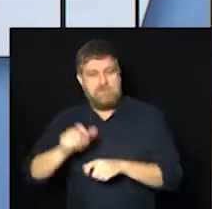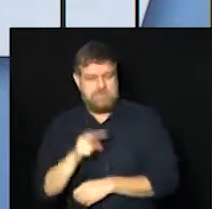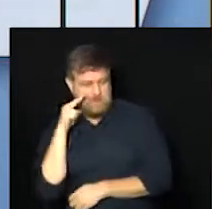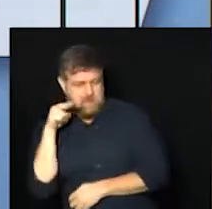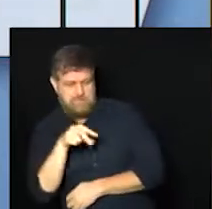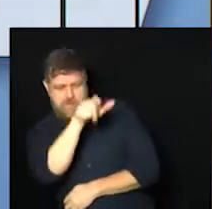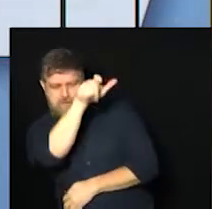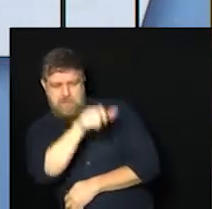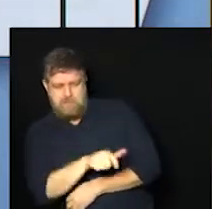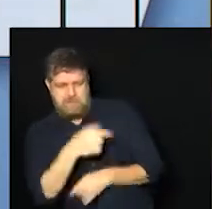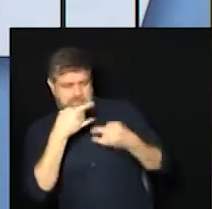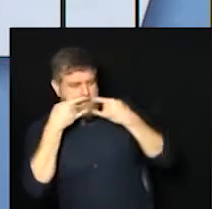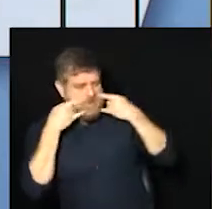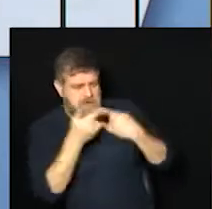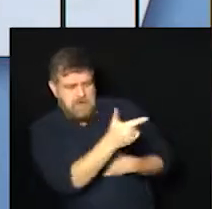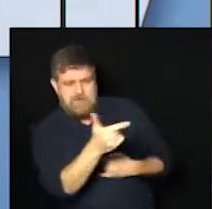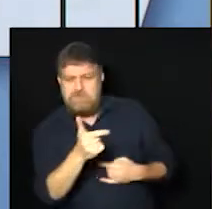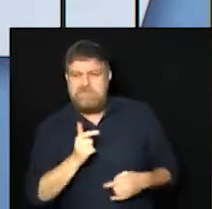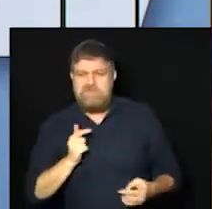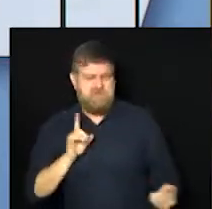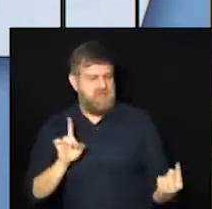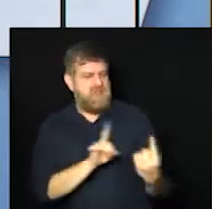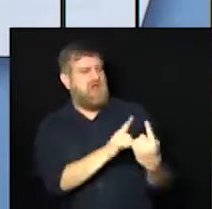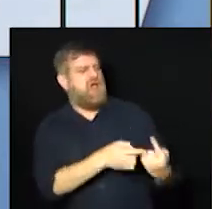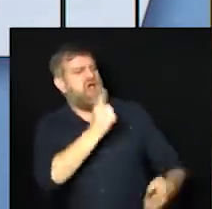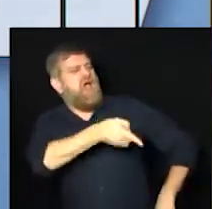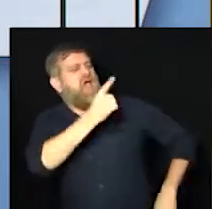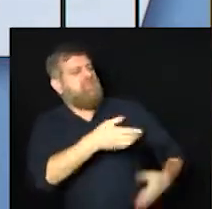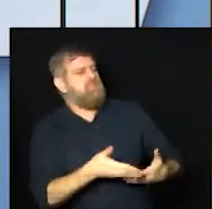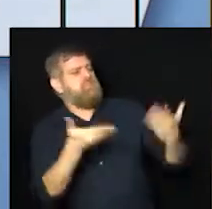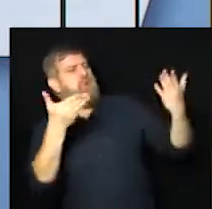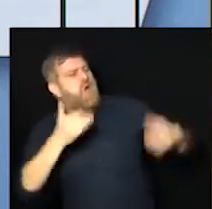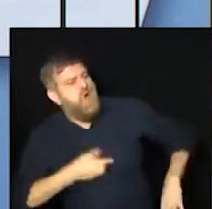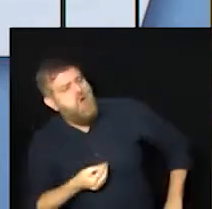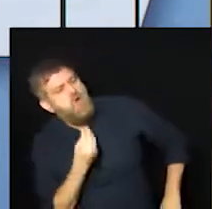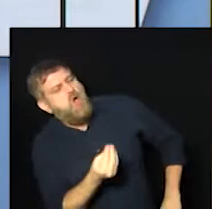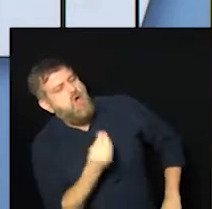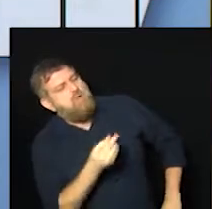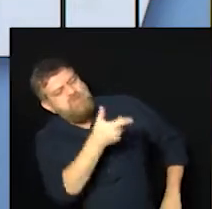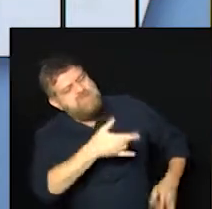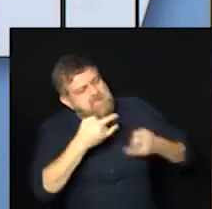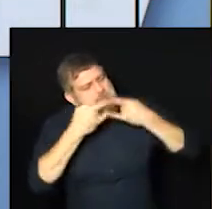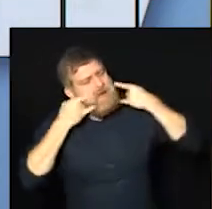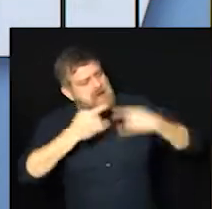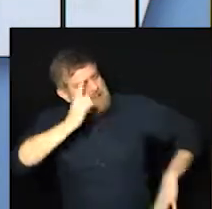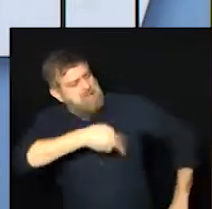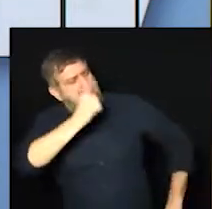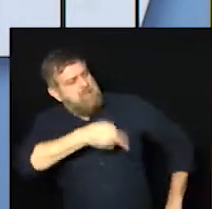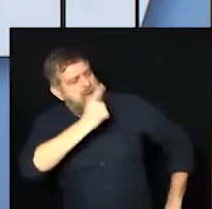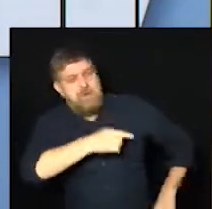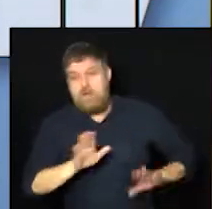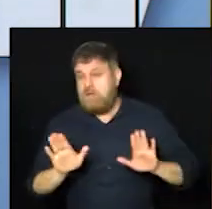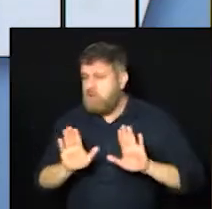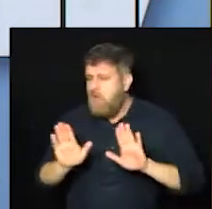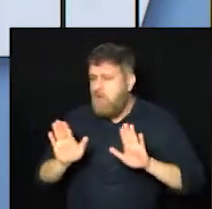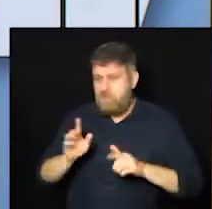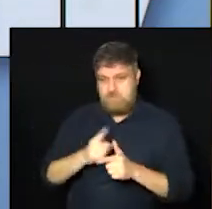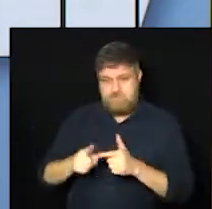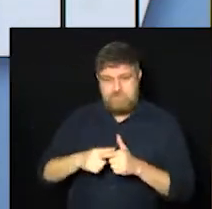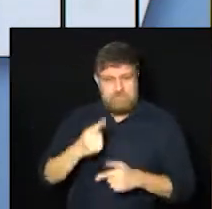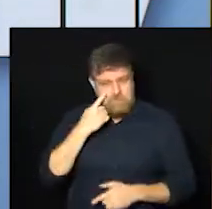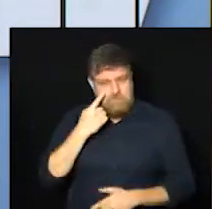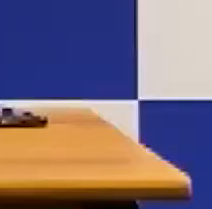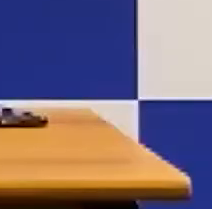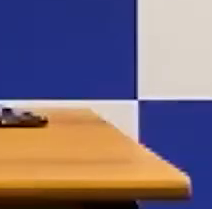a máscara não tirar uma satisfação, não tentar ser aquele fiscal, olha, você tem que andar de máscara, porque isso pode gerar problemas. Vamos